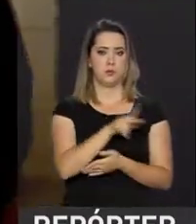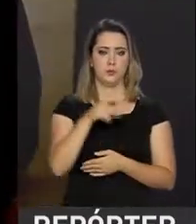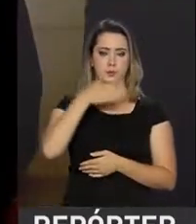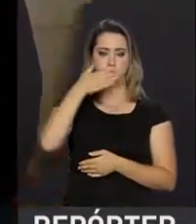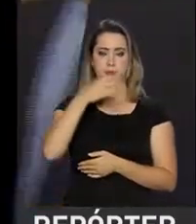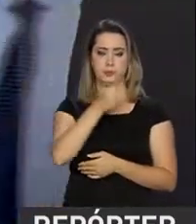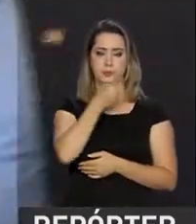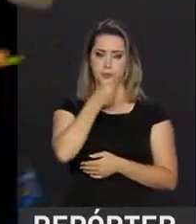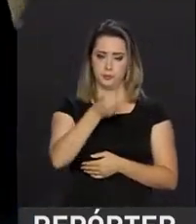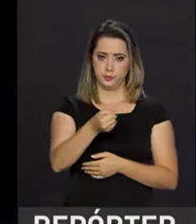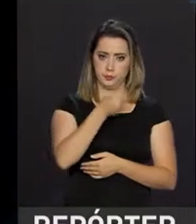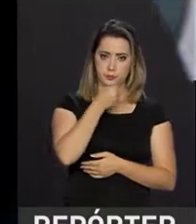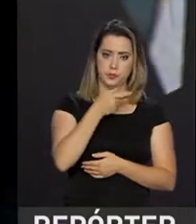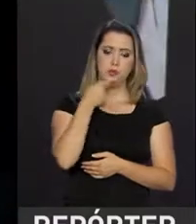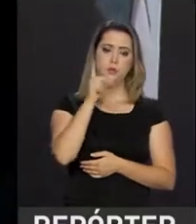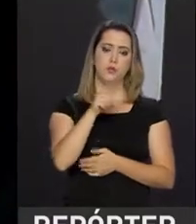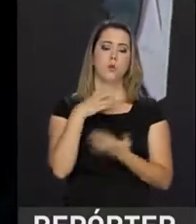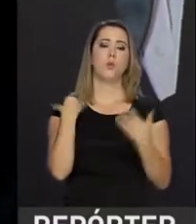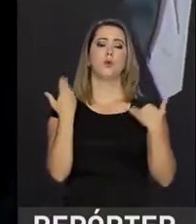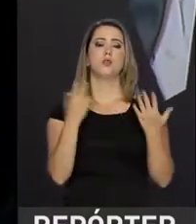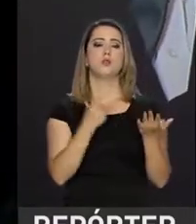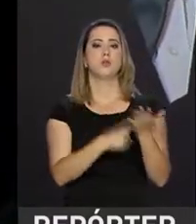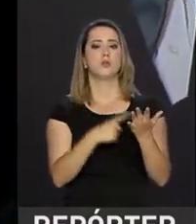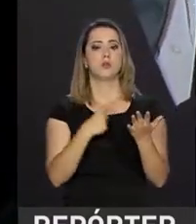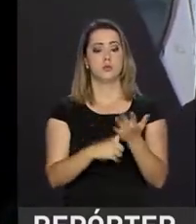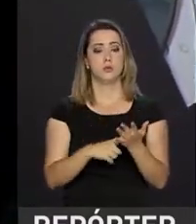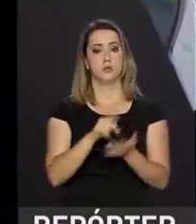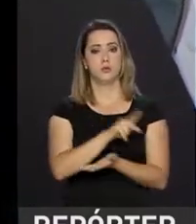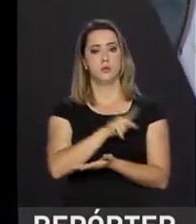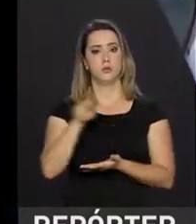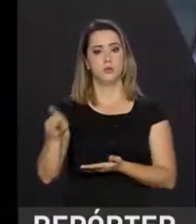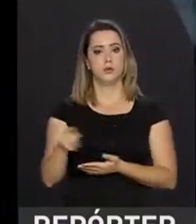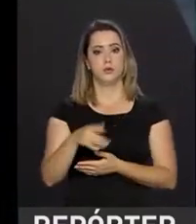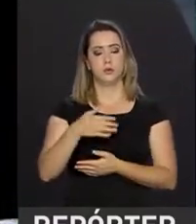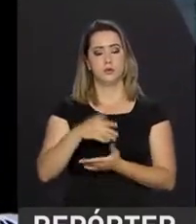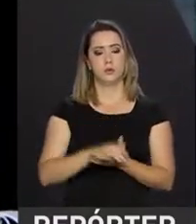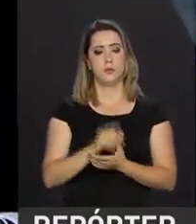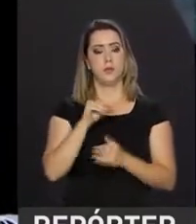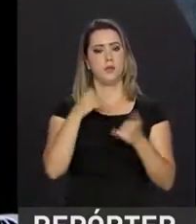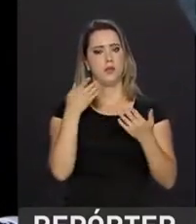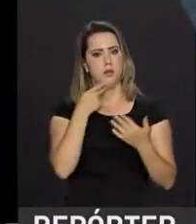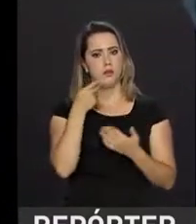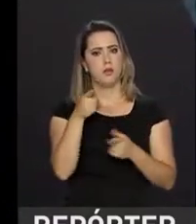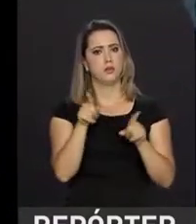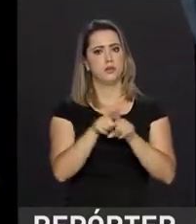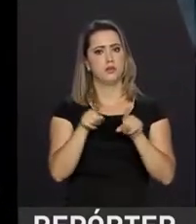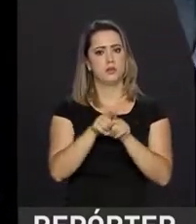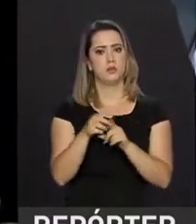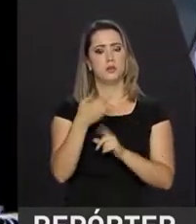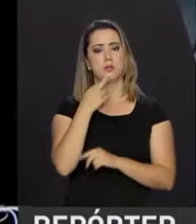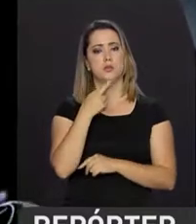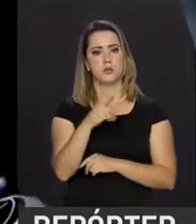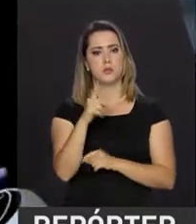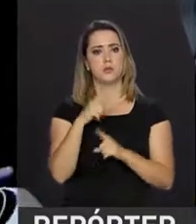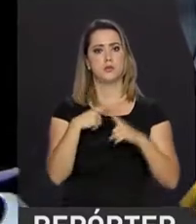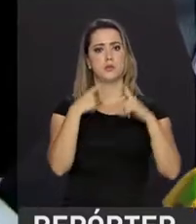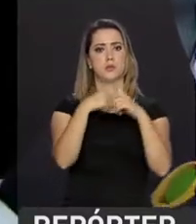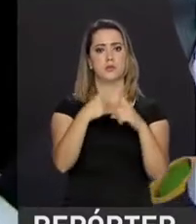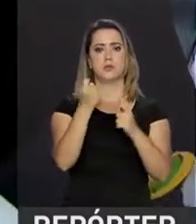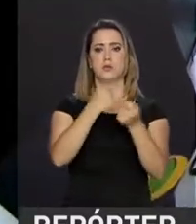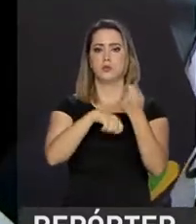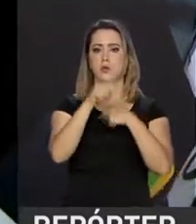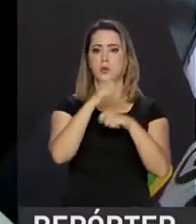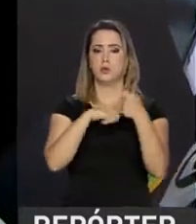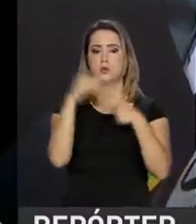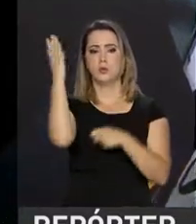falou aos jornalistas sobre os compromissos da visita de estado à china e comentou os resultados positivos de